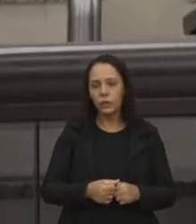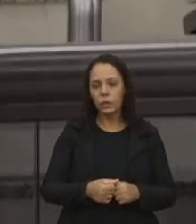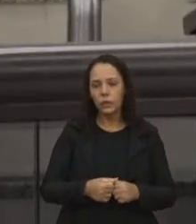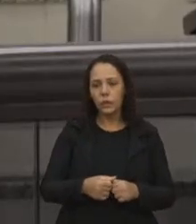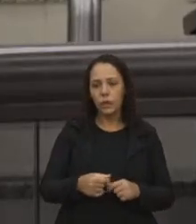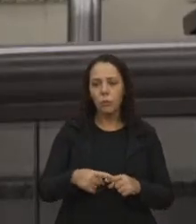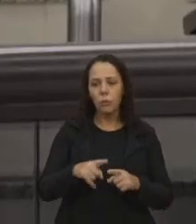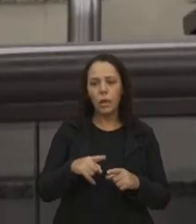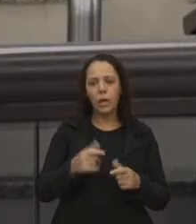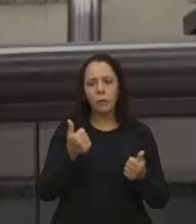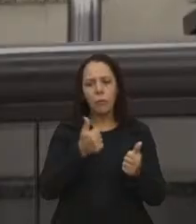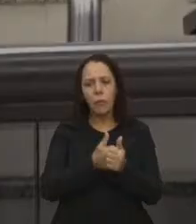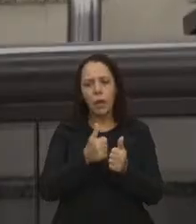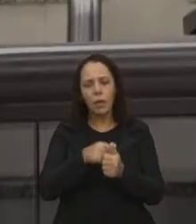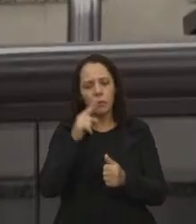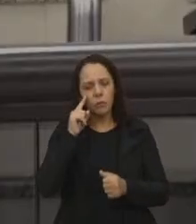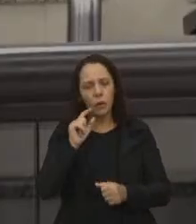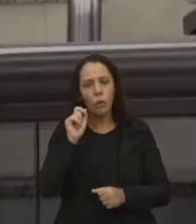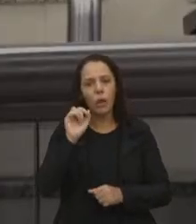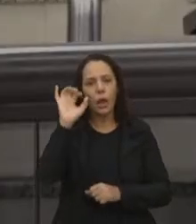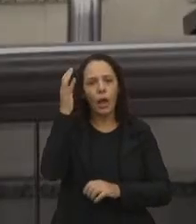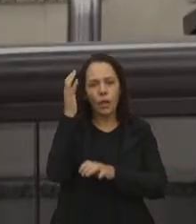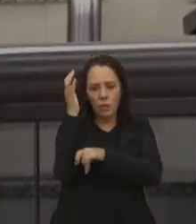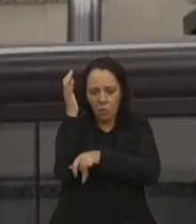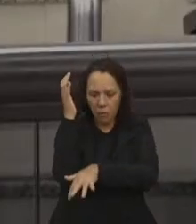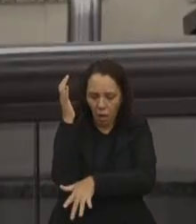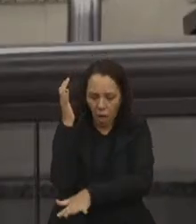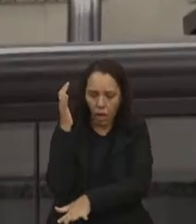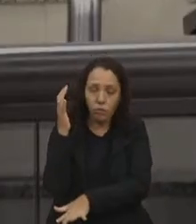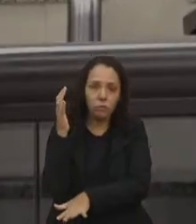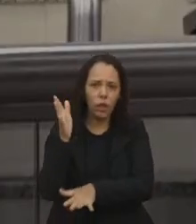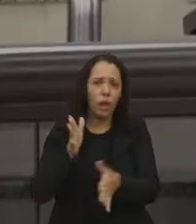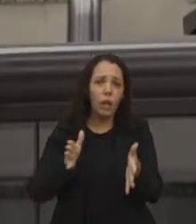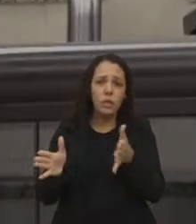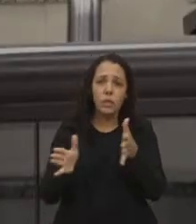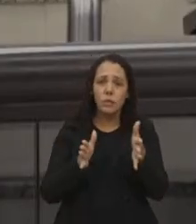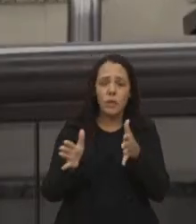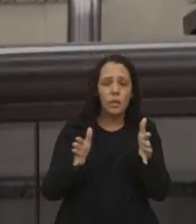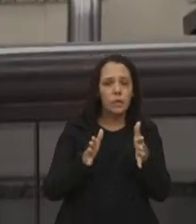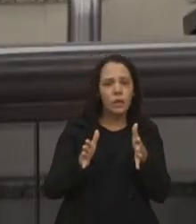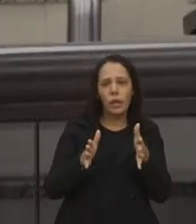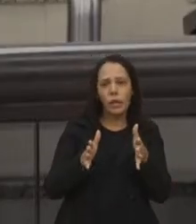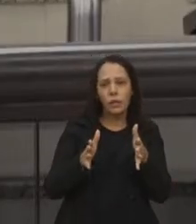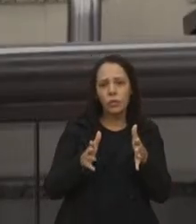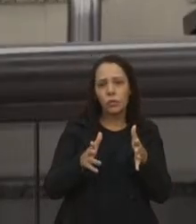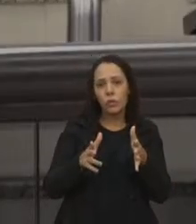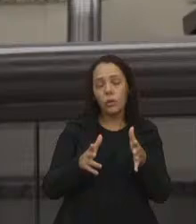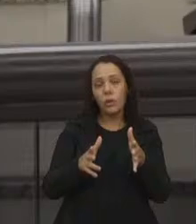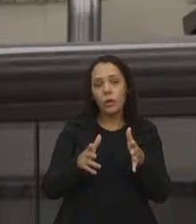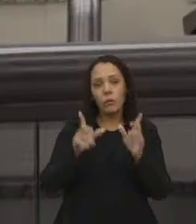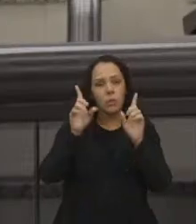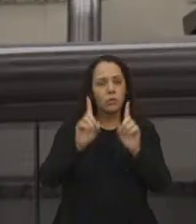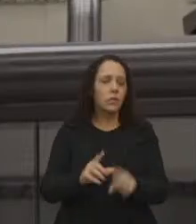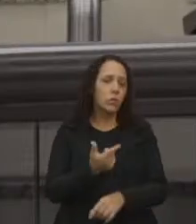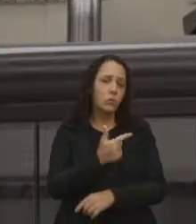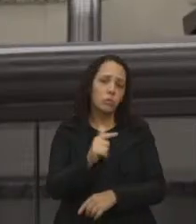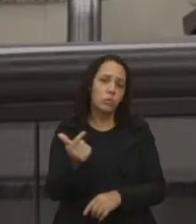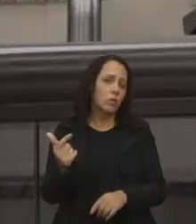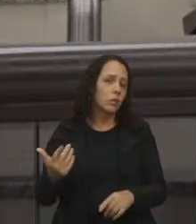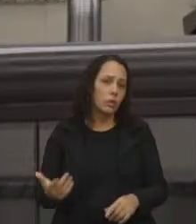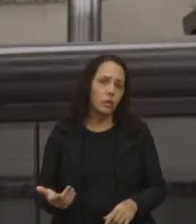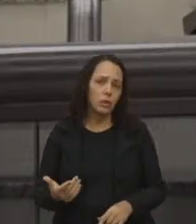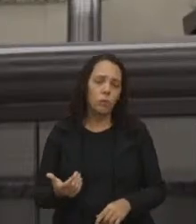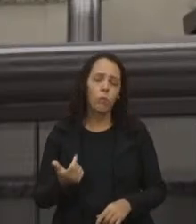de árvores e não tem muita acessibilidade para pessoas de baixa mobilidade. Daí eu trago esse meu